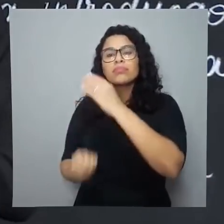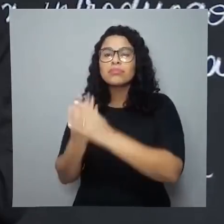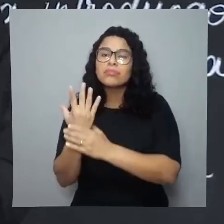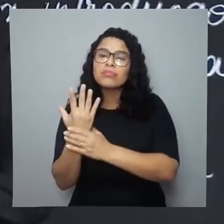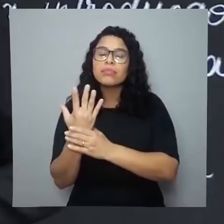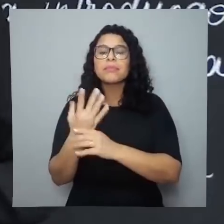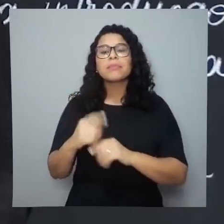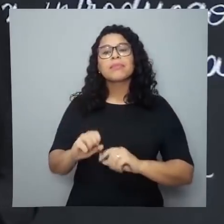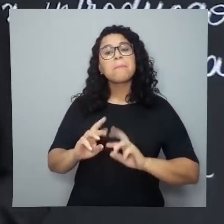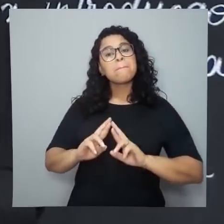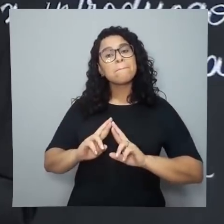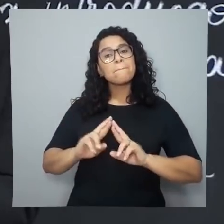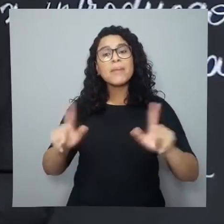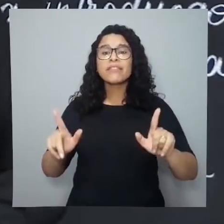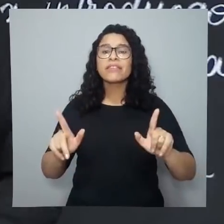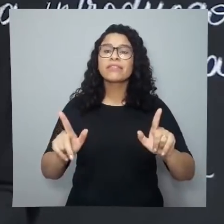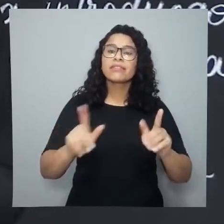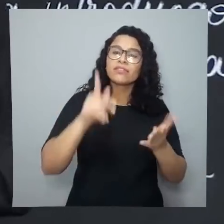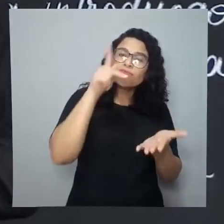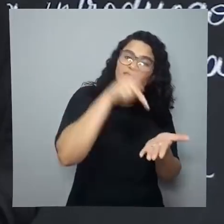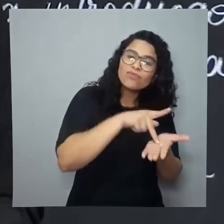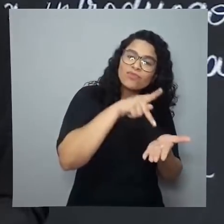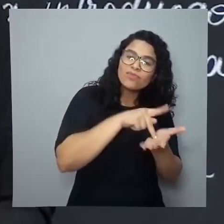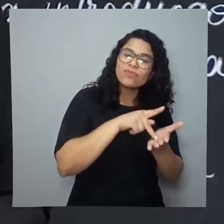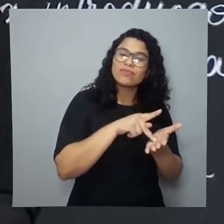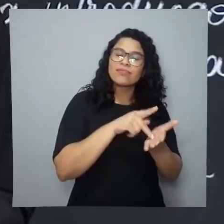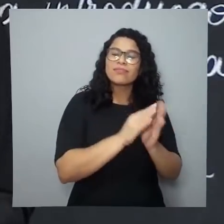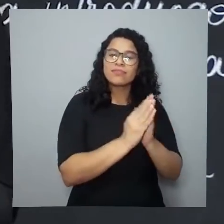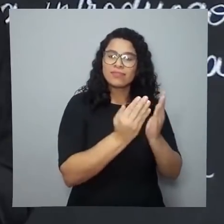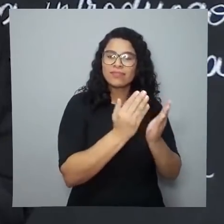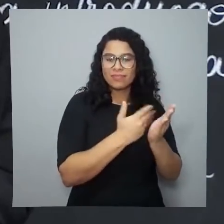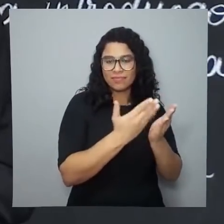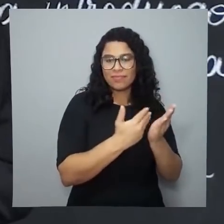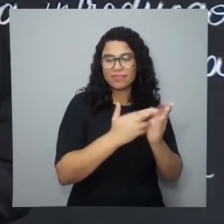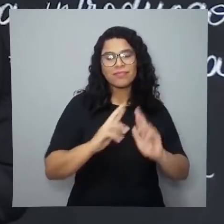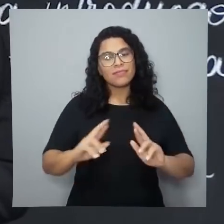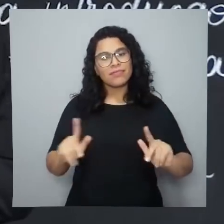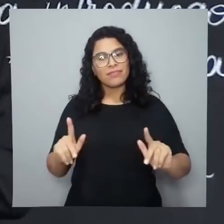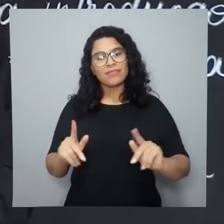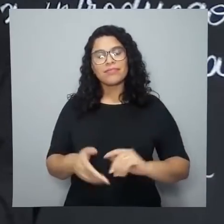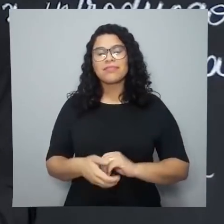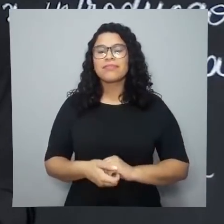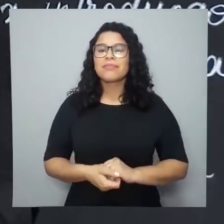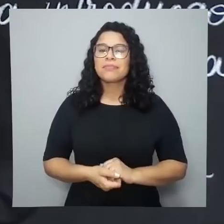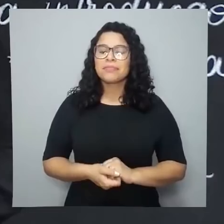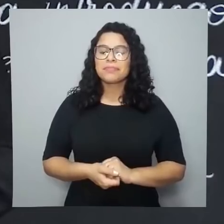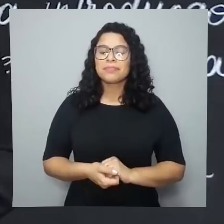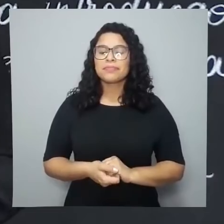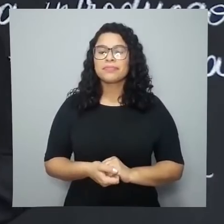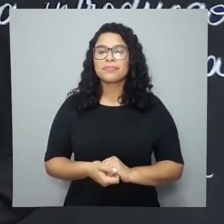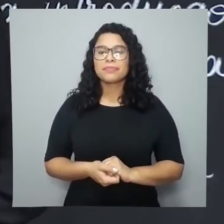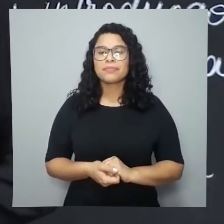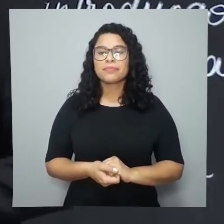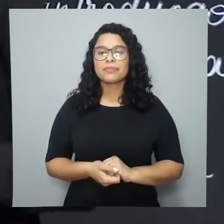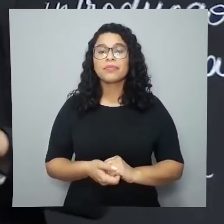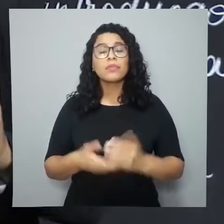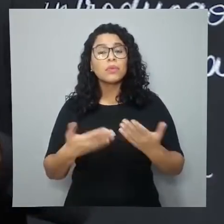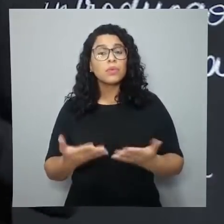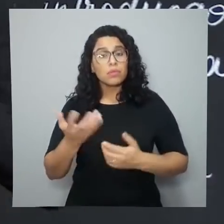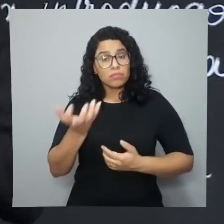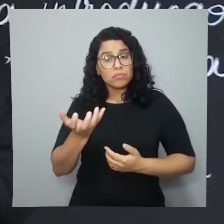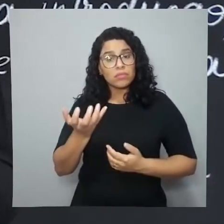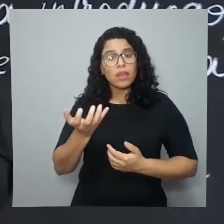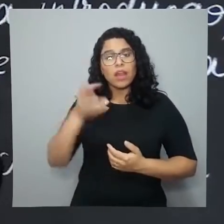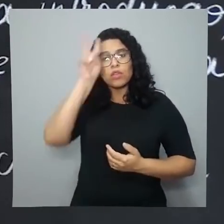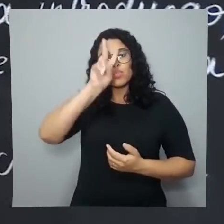de ser um diário, só que ganha uma outra dimensão. É um diário ficcional, ok? Tem essa distinção, então, do diário não ficcional e do diário ficcional. Quando você criar um